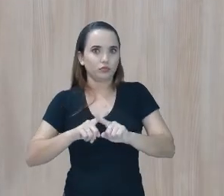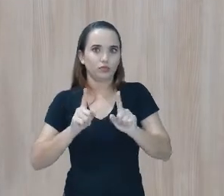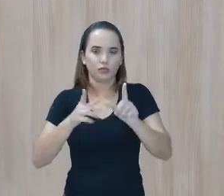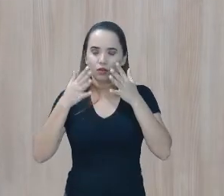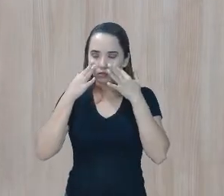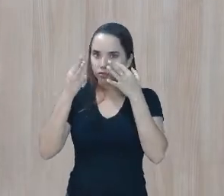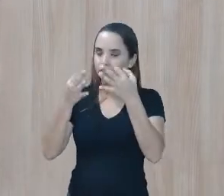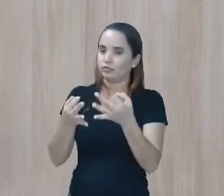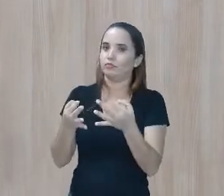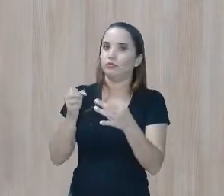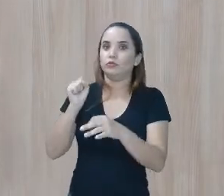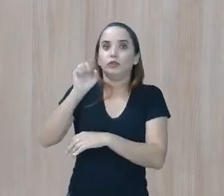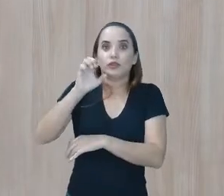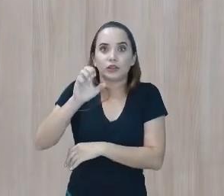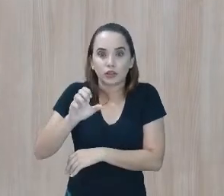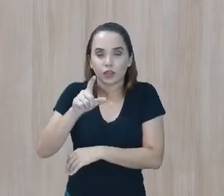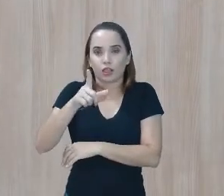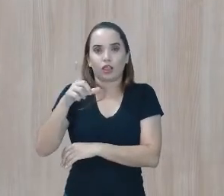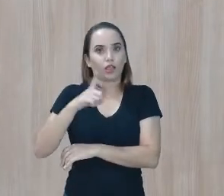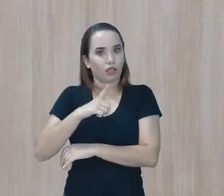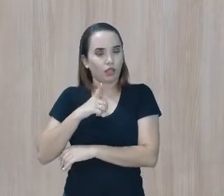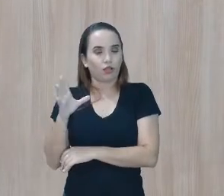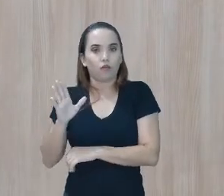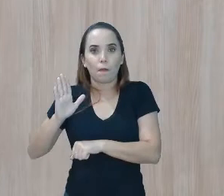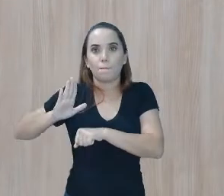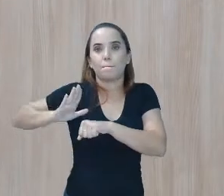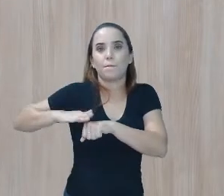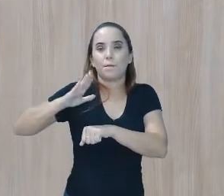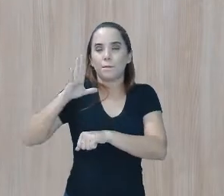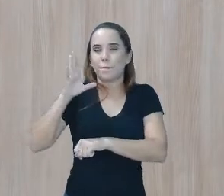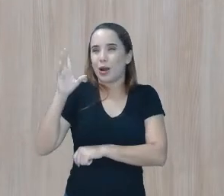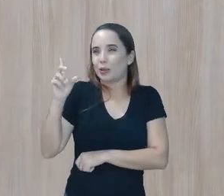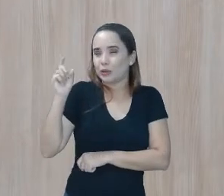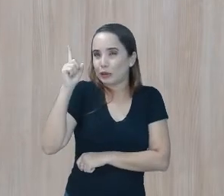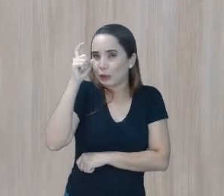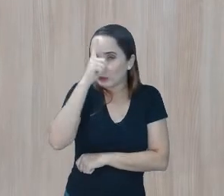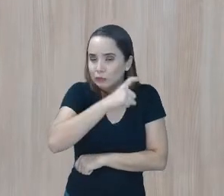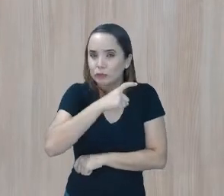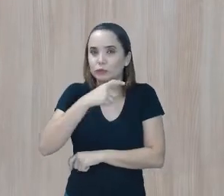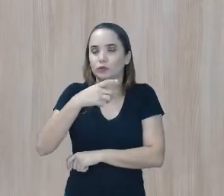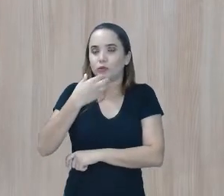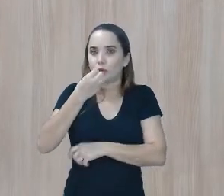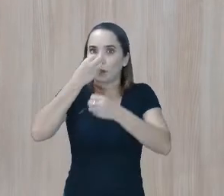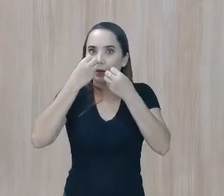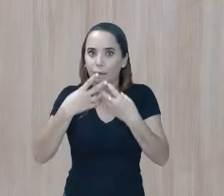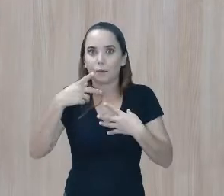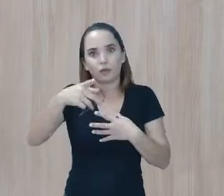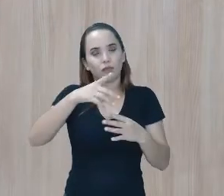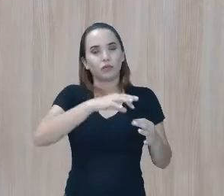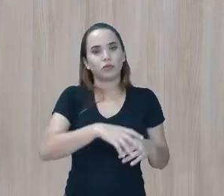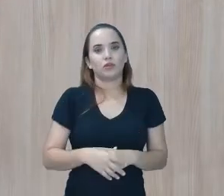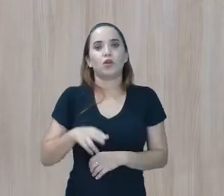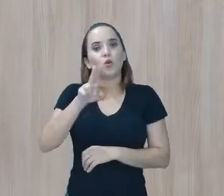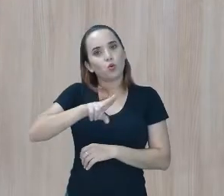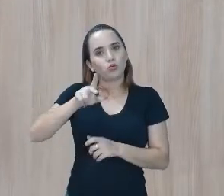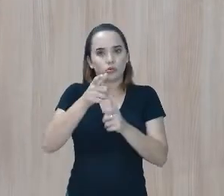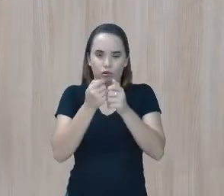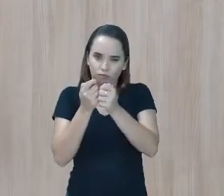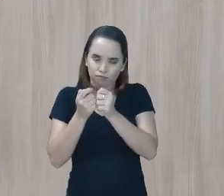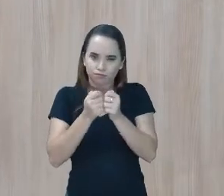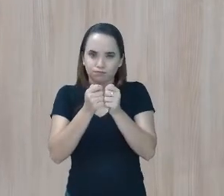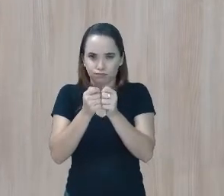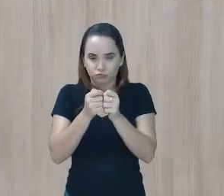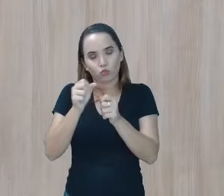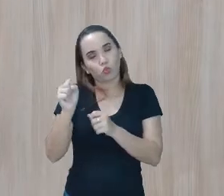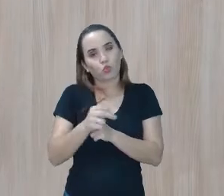atenção, se você tiver muita dificuldade em fazer isso daí, seria pelo menos necessário que você usasse uma